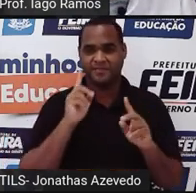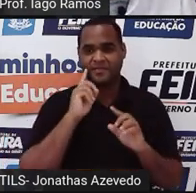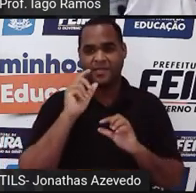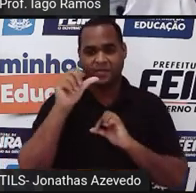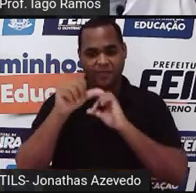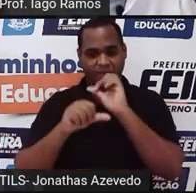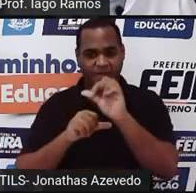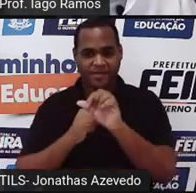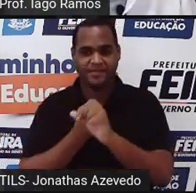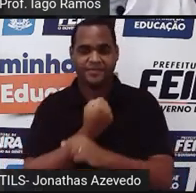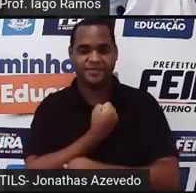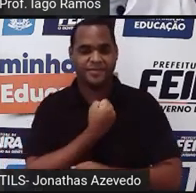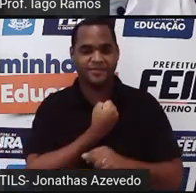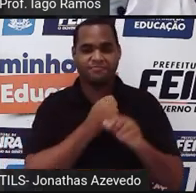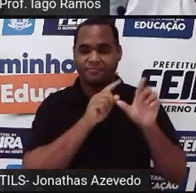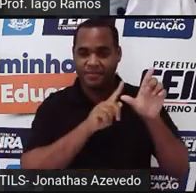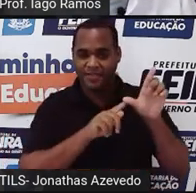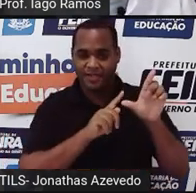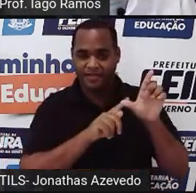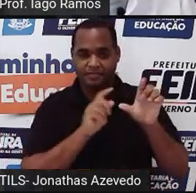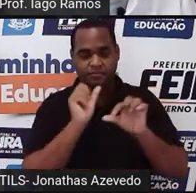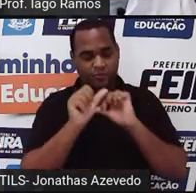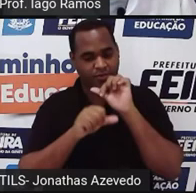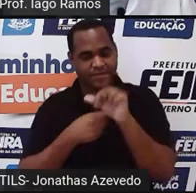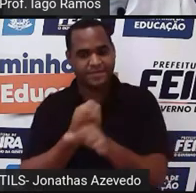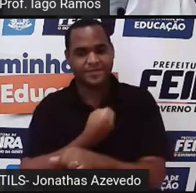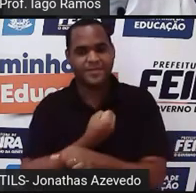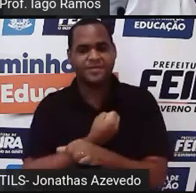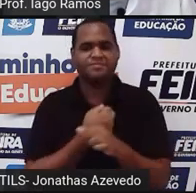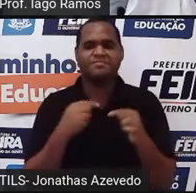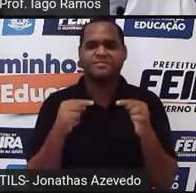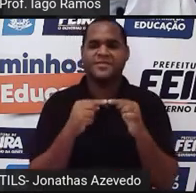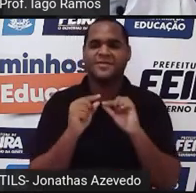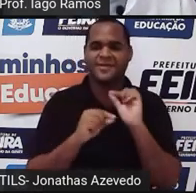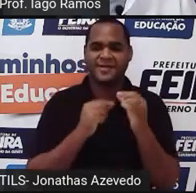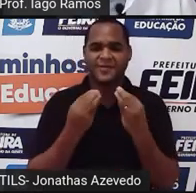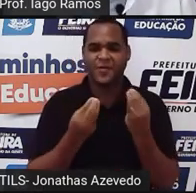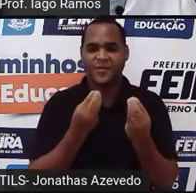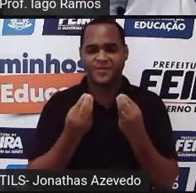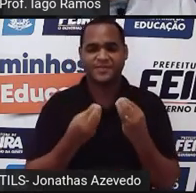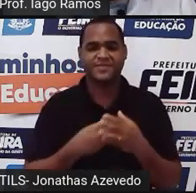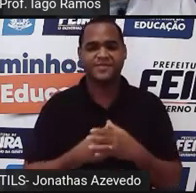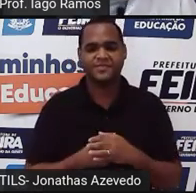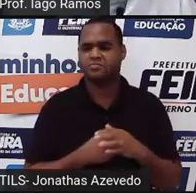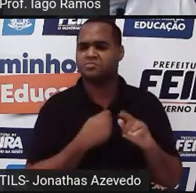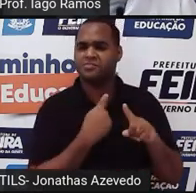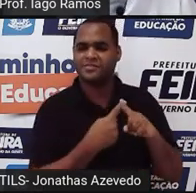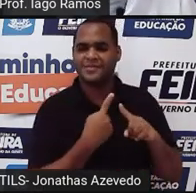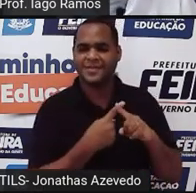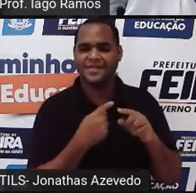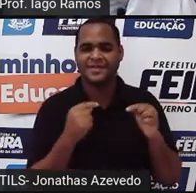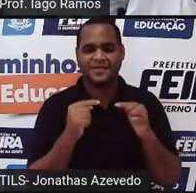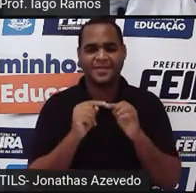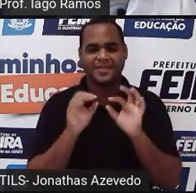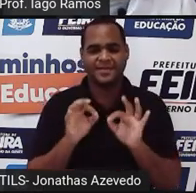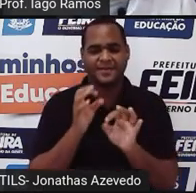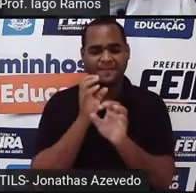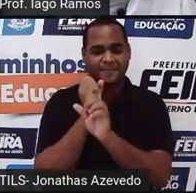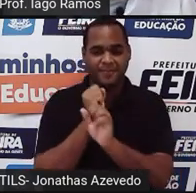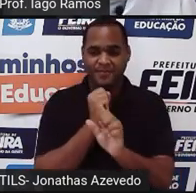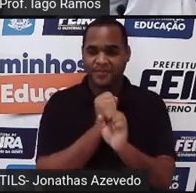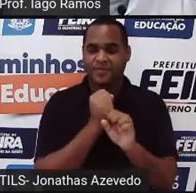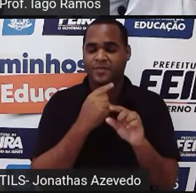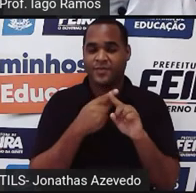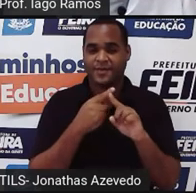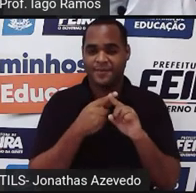vamos colocar para o número para gente Para gente ver Como de fato funciona esse negócio né porque que é desse jeito porque é que a gente cálculo